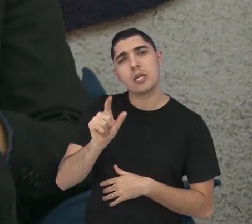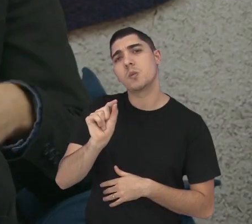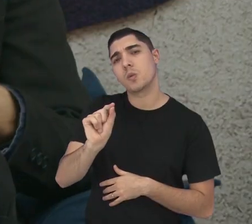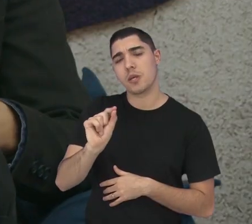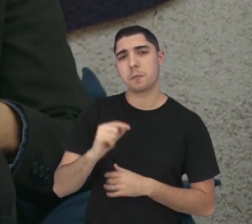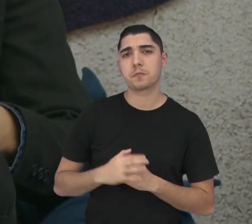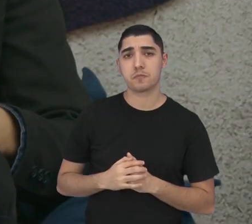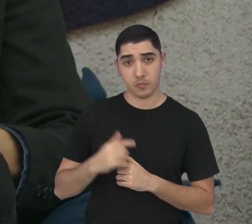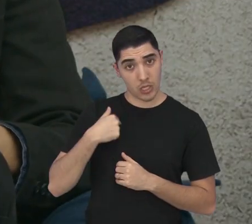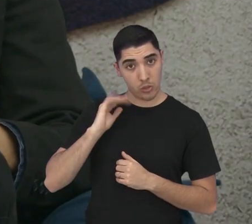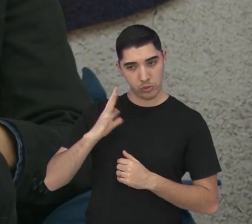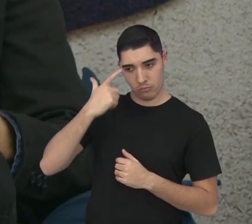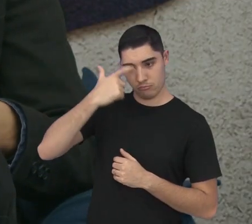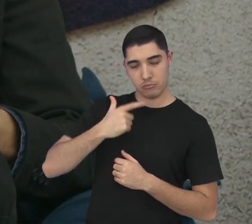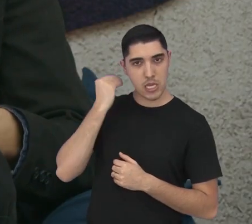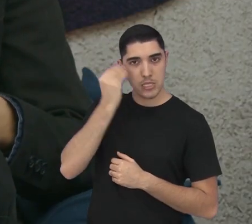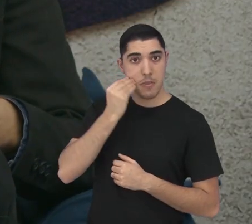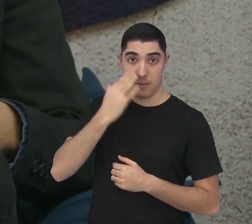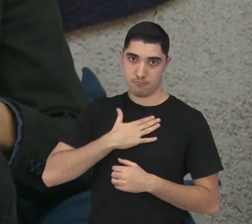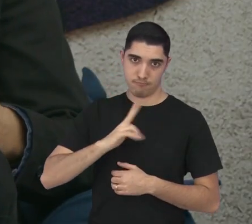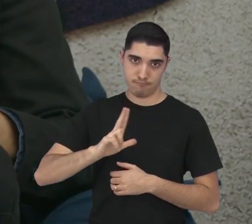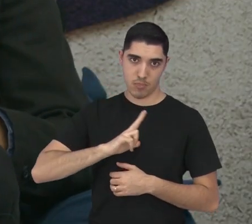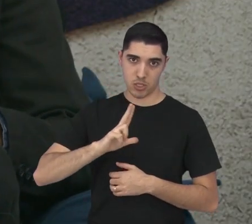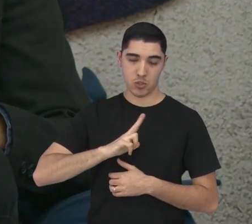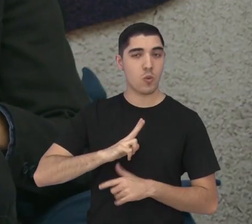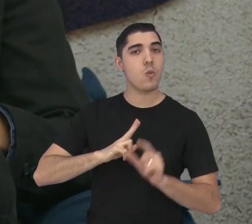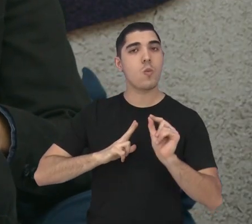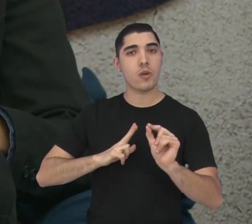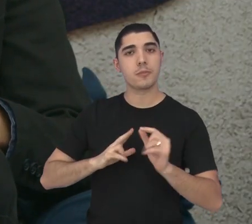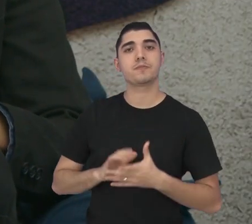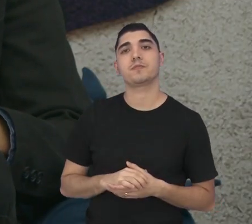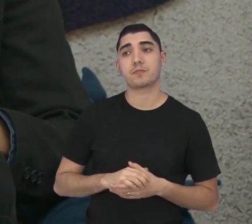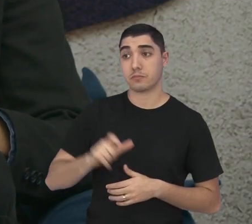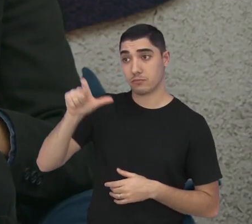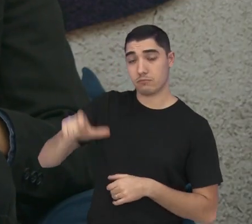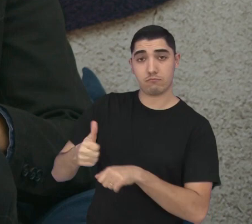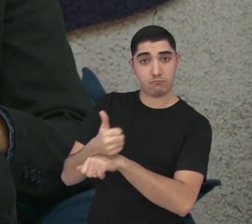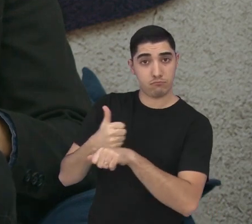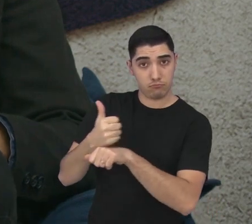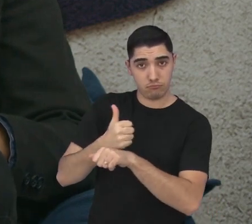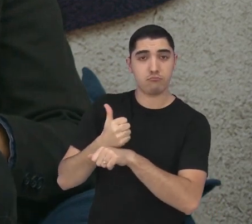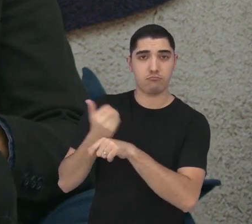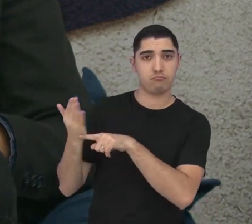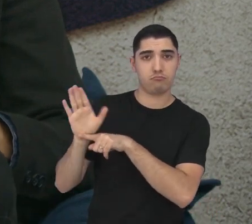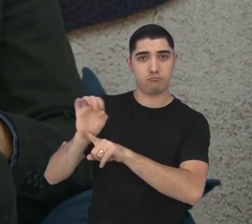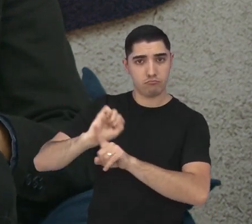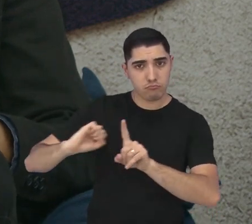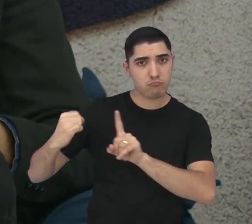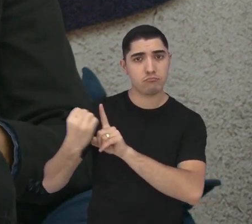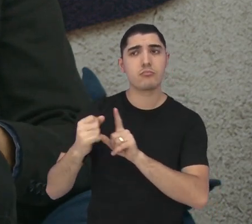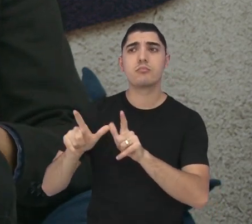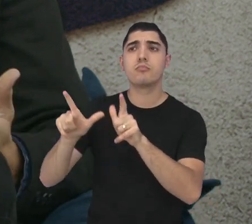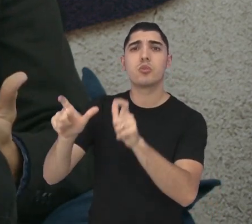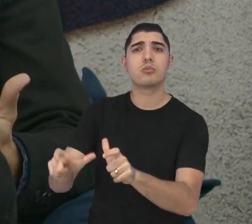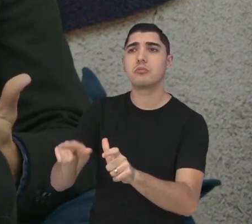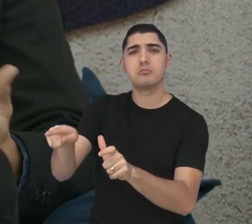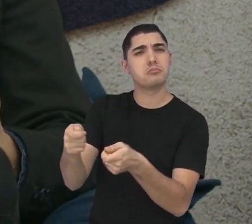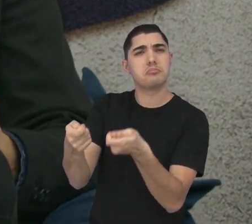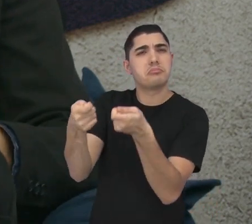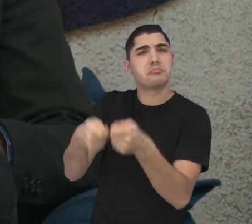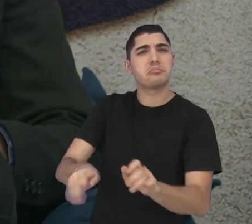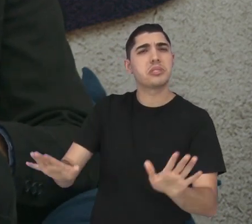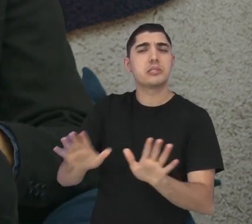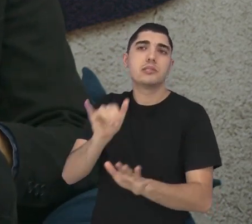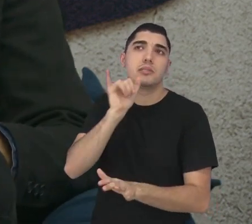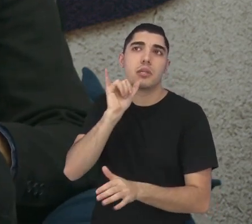porque eu já tive experiências pessoais, né, de encontrar um profissional do serviço social em lugares que eu imaginei que não